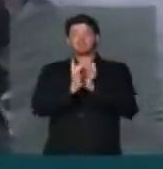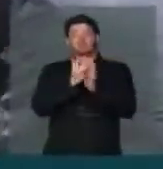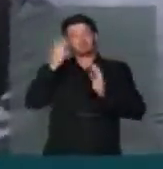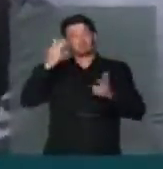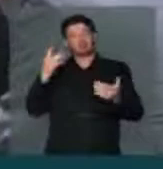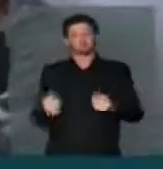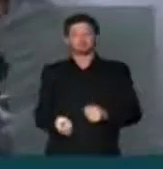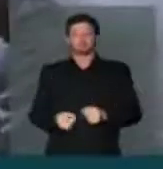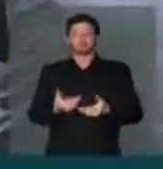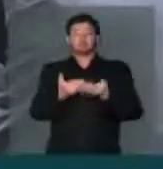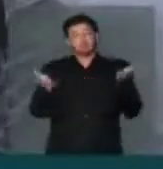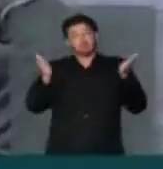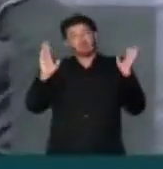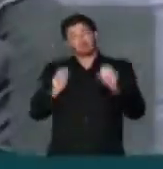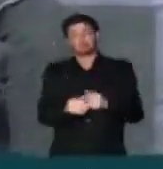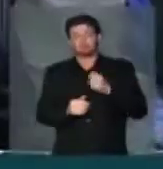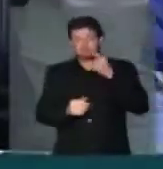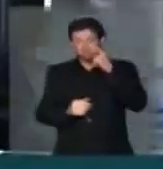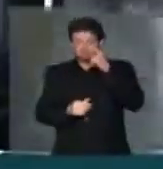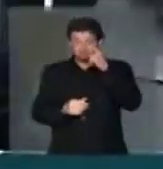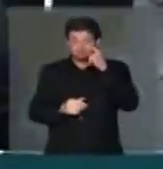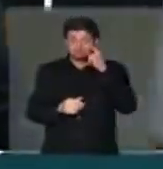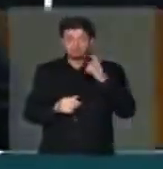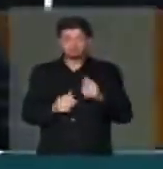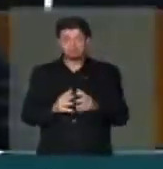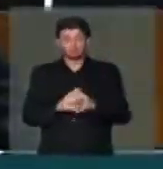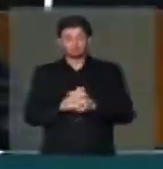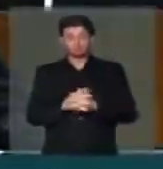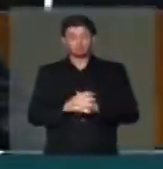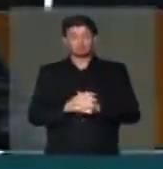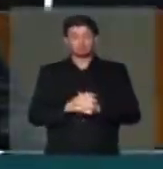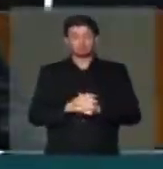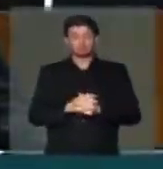aos partidos políticos. Vamos perder essa chance. Presidente. Senhor presidente. Presidente. Senhor presidente.